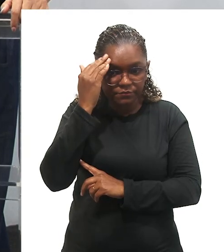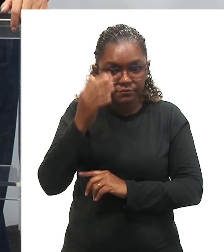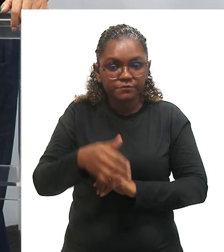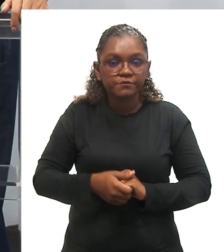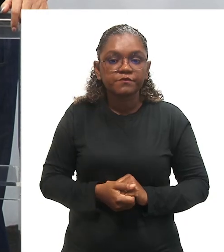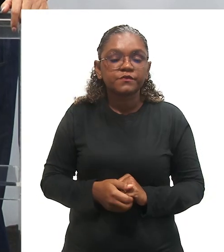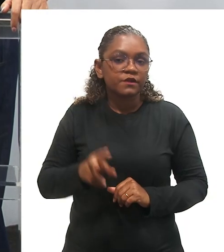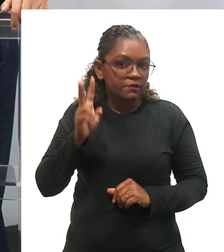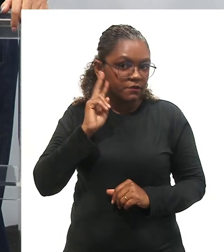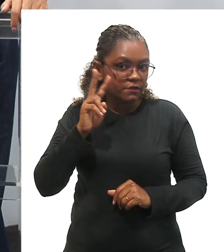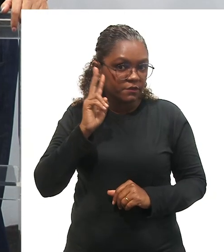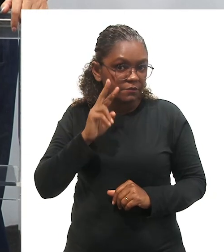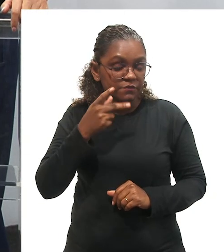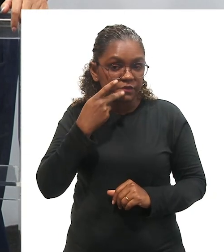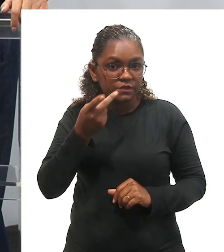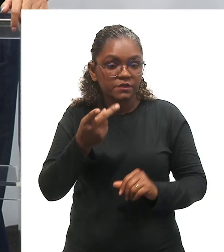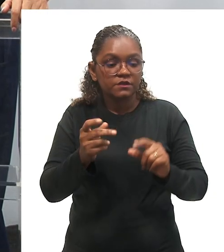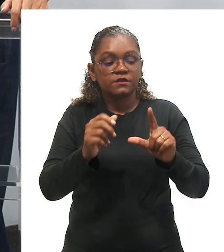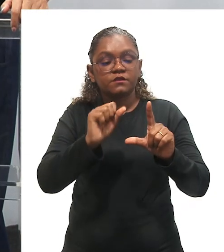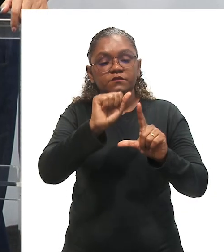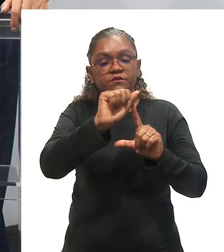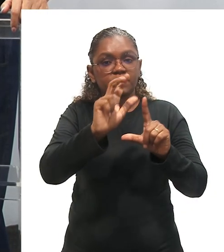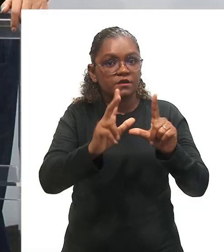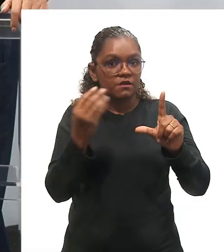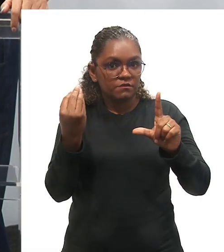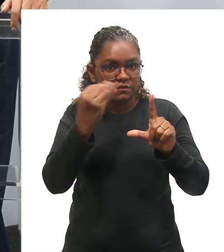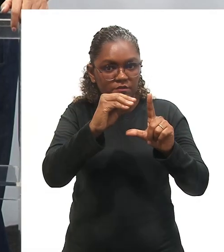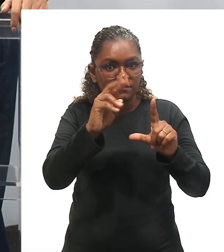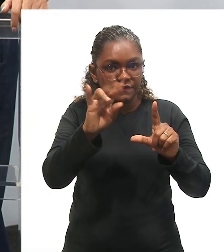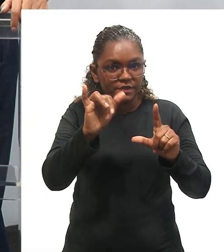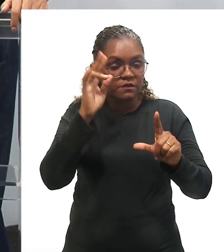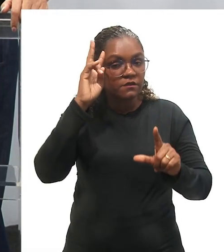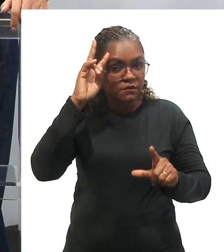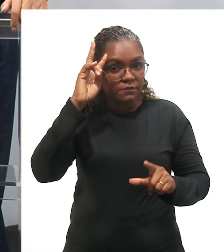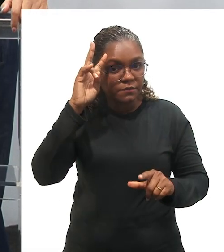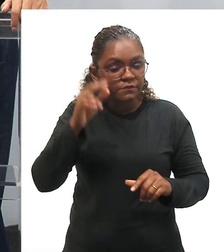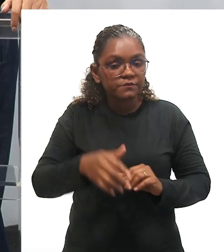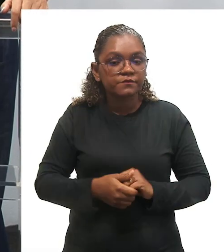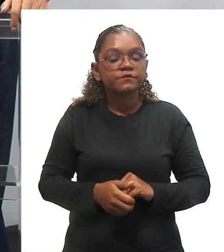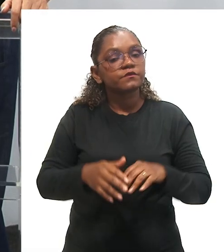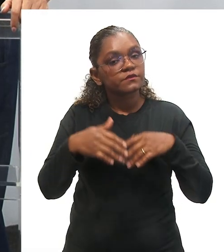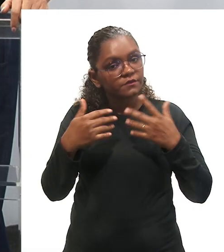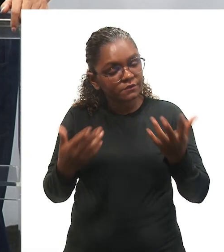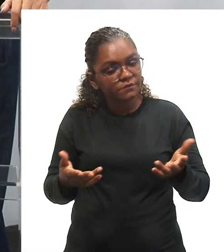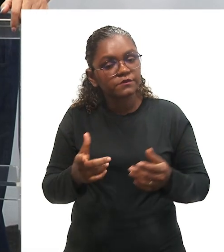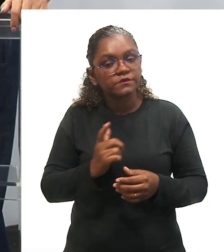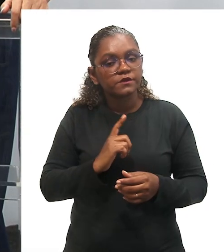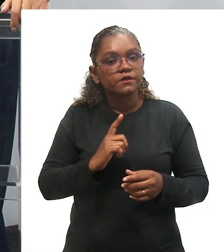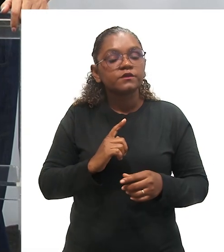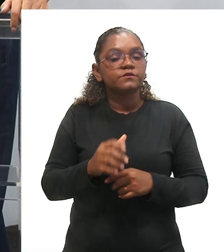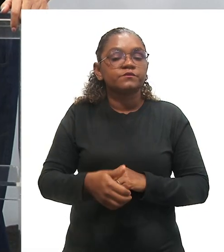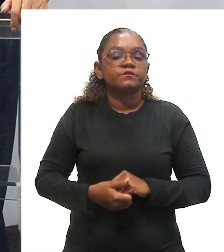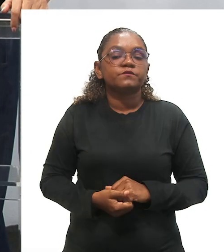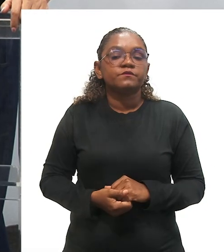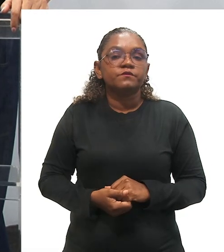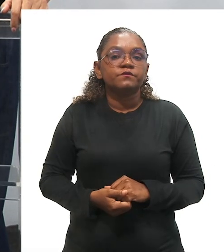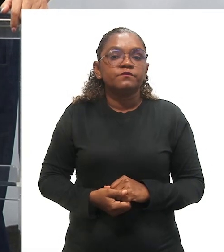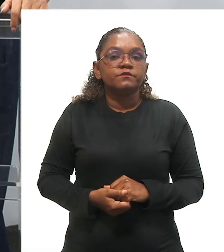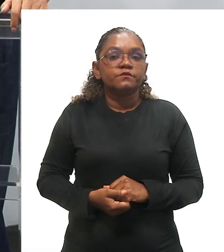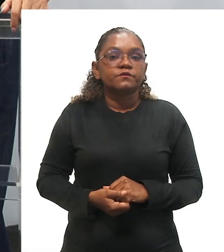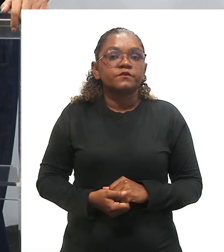trazer e colocar no nosso ambiente os balanços patrimoniais? Eles são publicados, tá? Eles